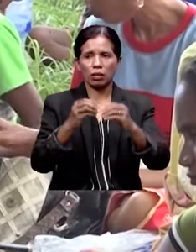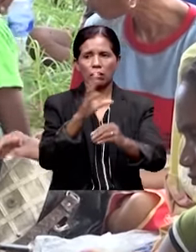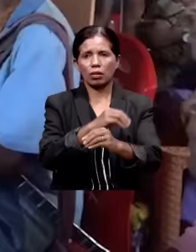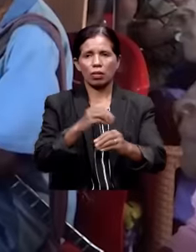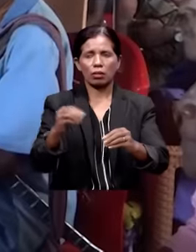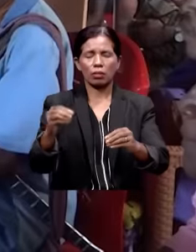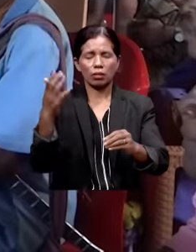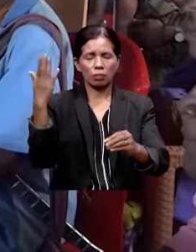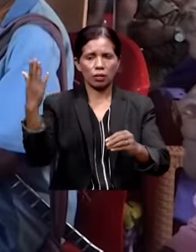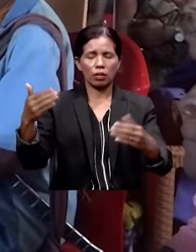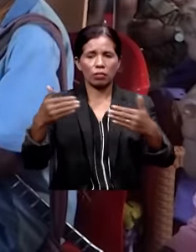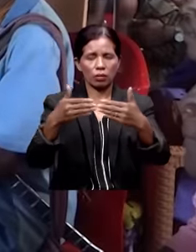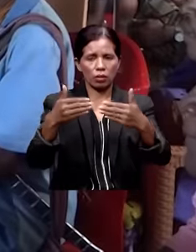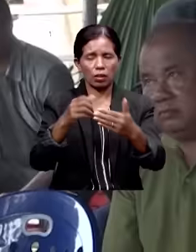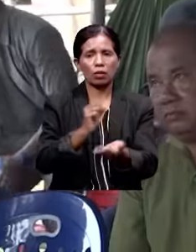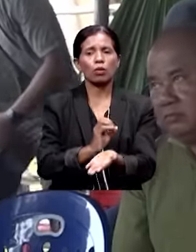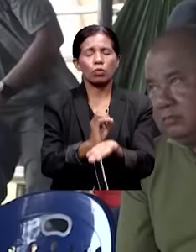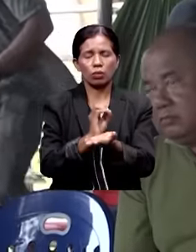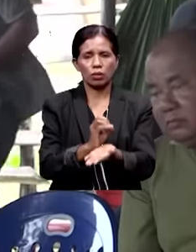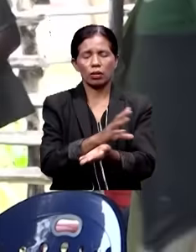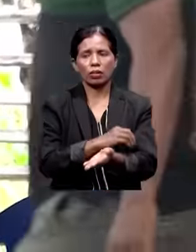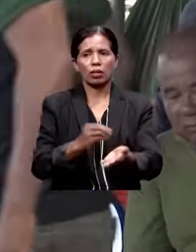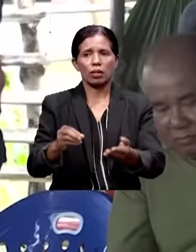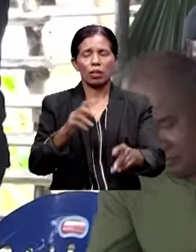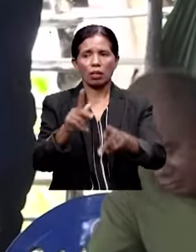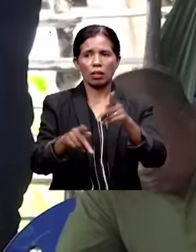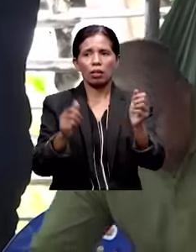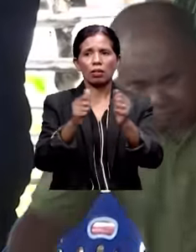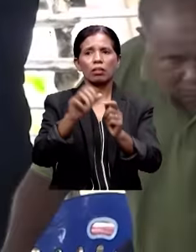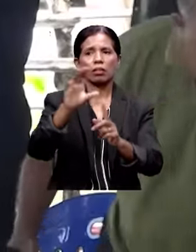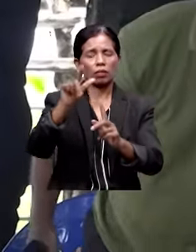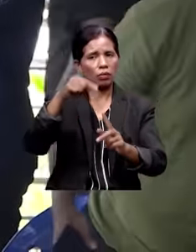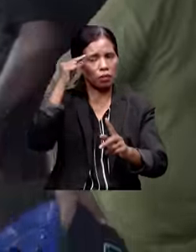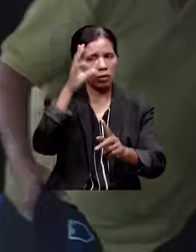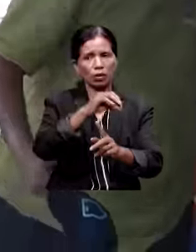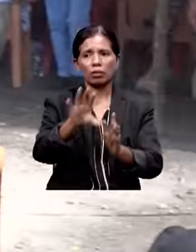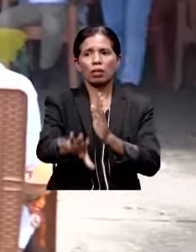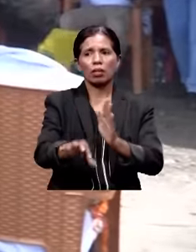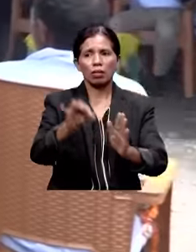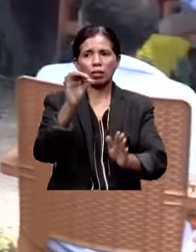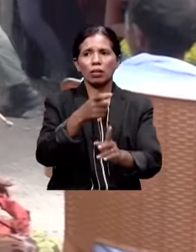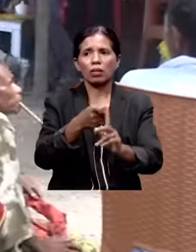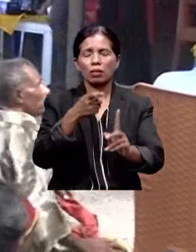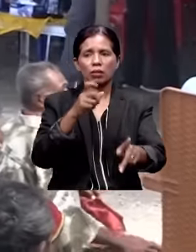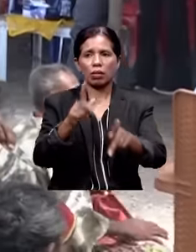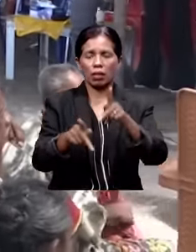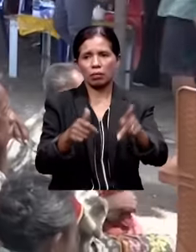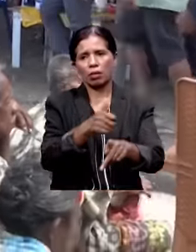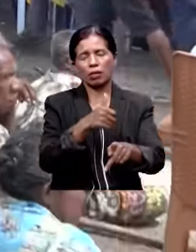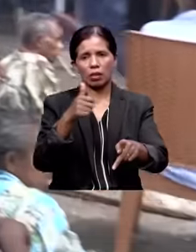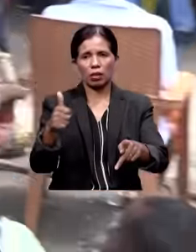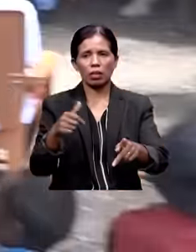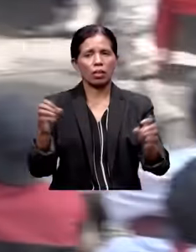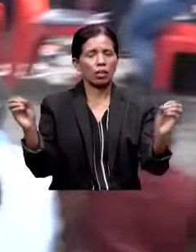fronteira Nactuca. E a diálogo, né, mostra o desentendimento e tuan entre a comunidade e o chefe governo, também é a provocação se a comunidade balum nebe